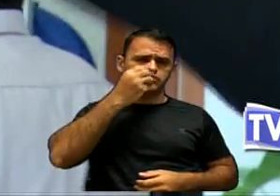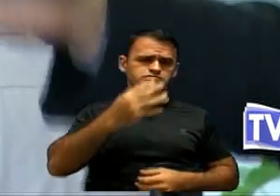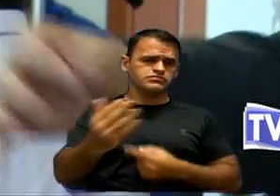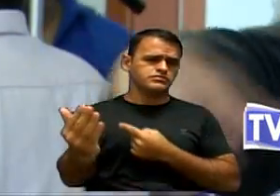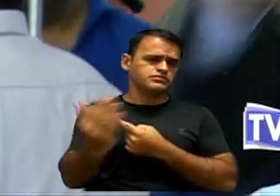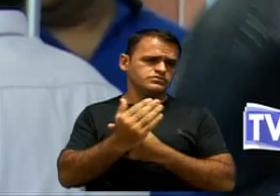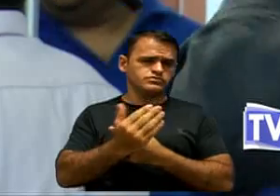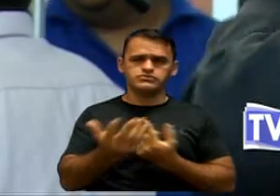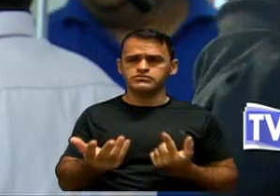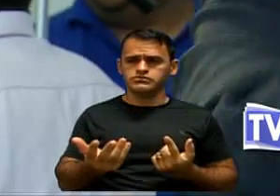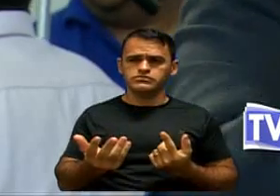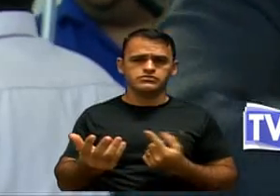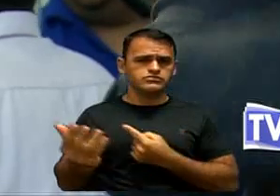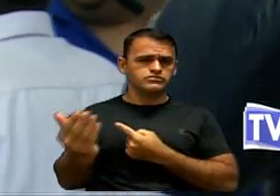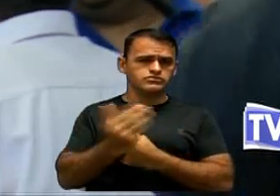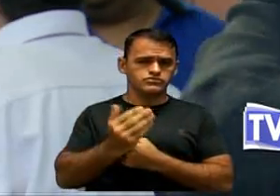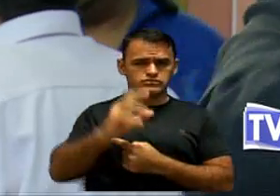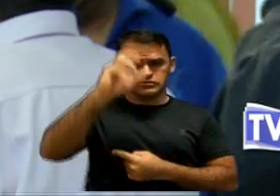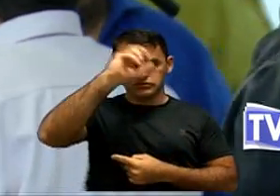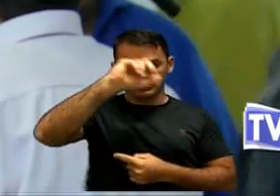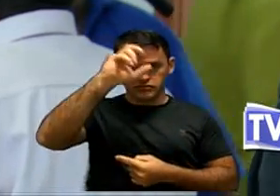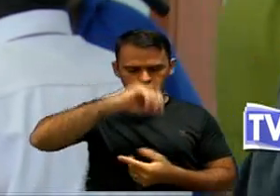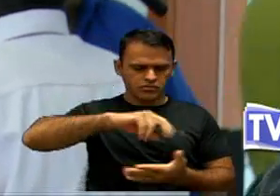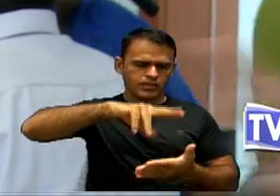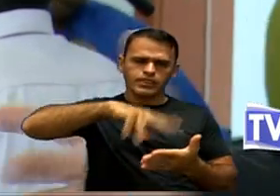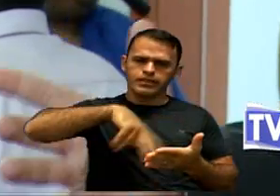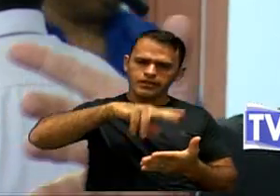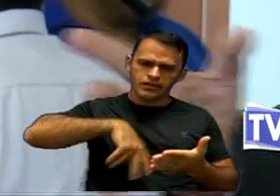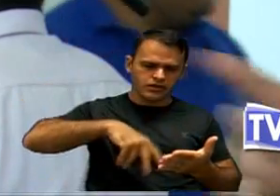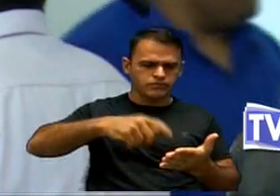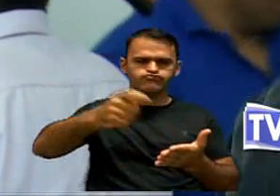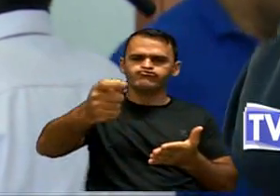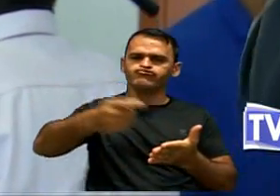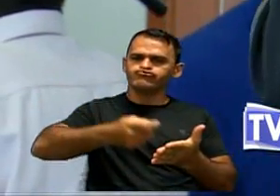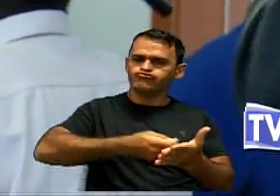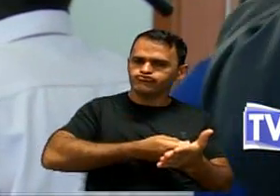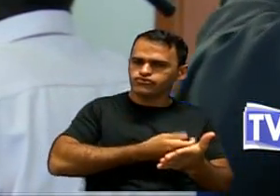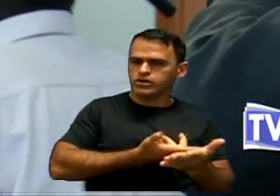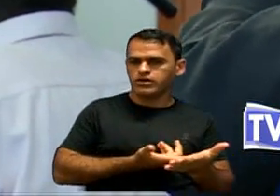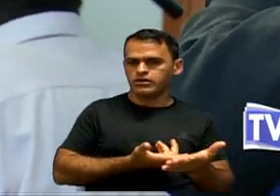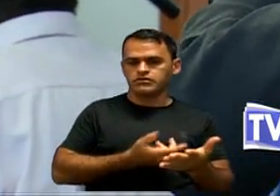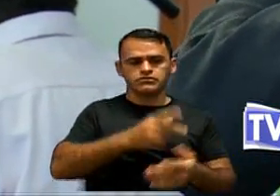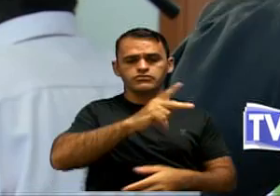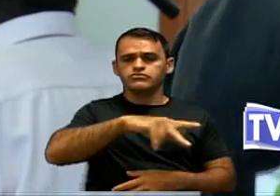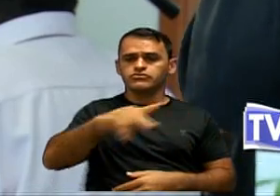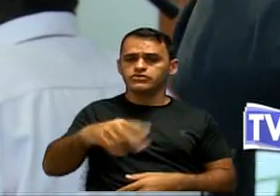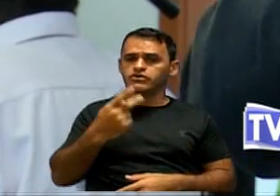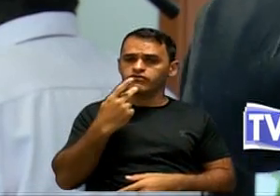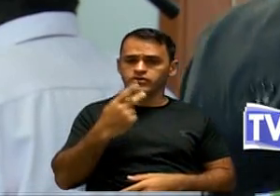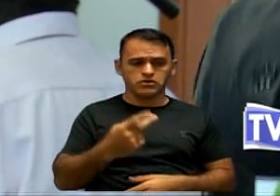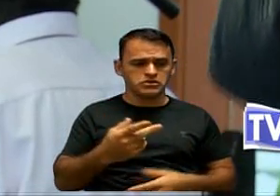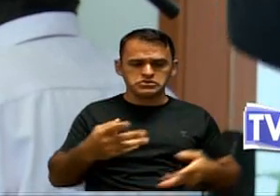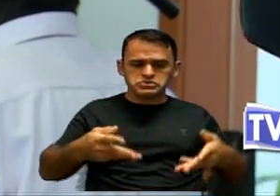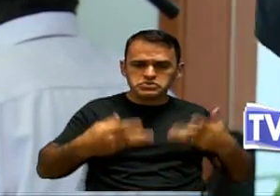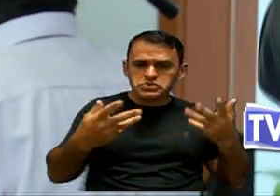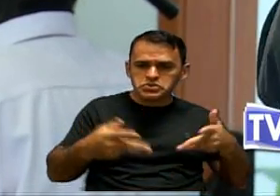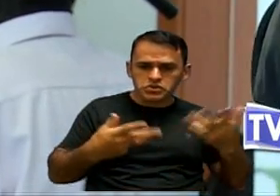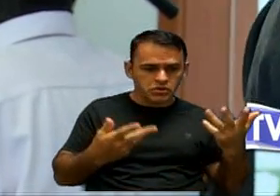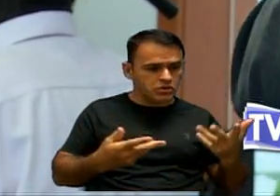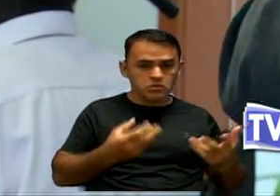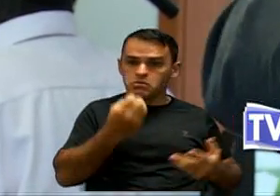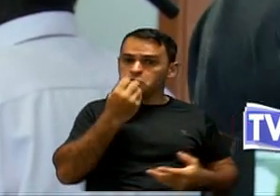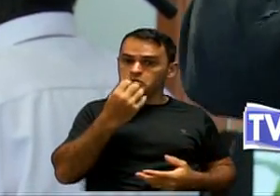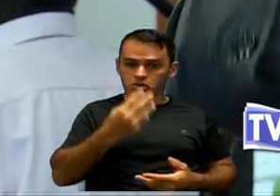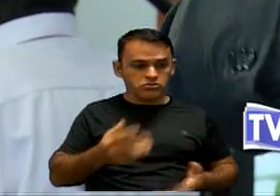porque aprendemos a ler e escrever graças aos nossos professores. E a professora falou para a criança comer uma salada, uma uva, isso aqui é bom